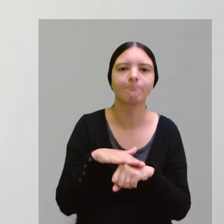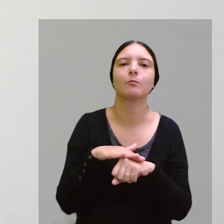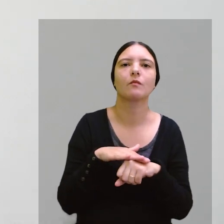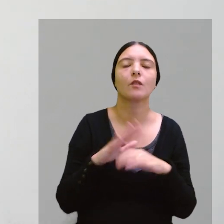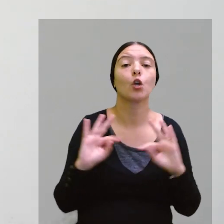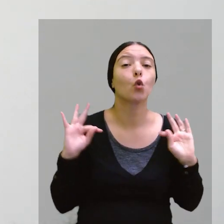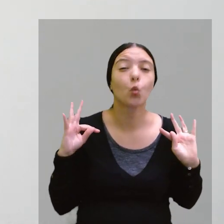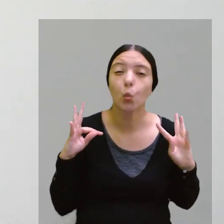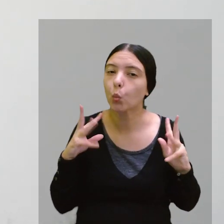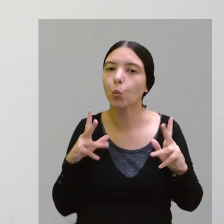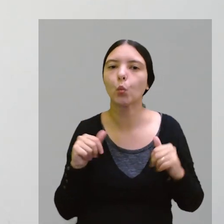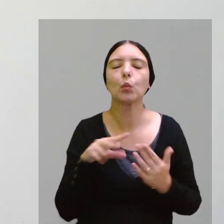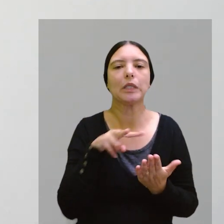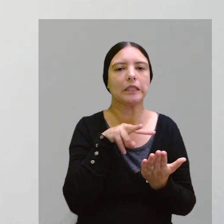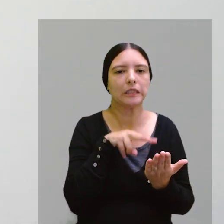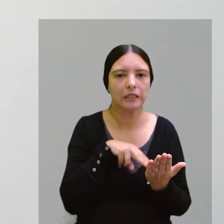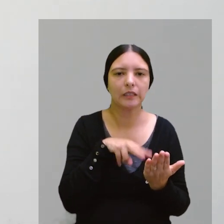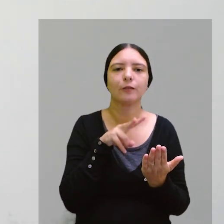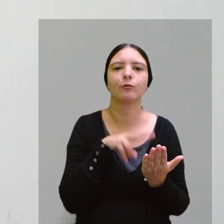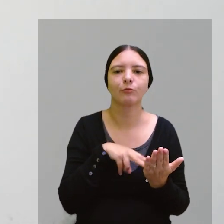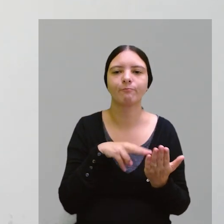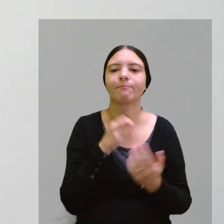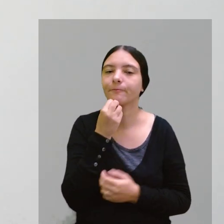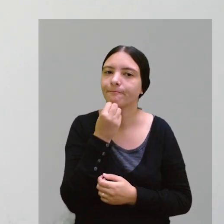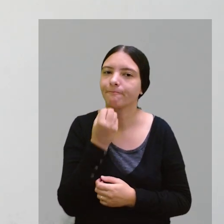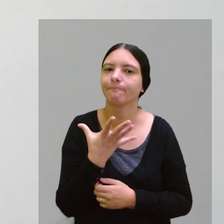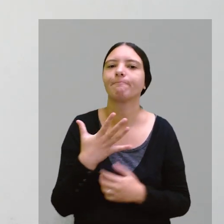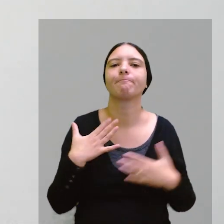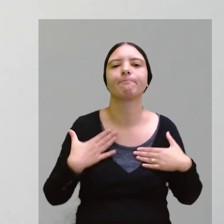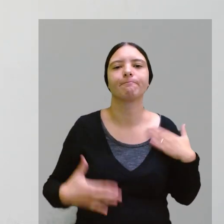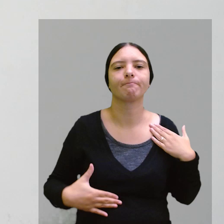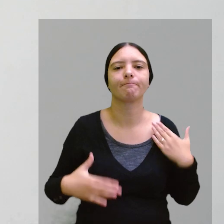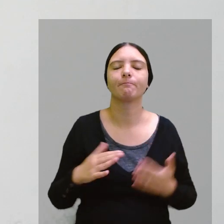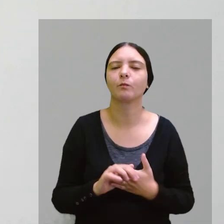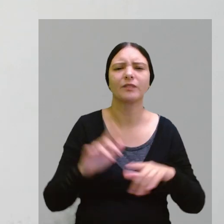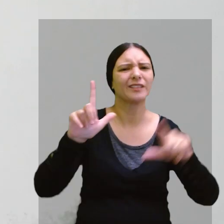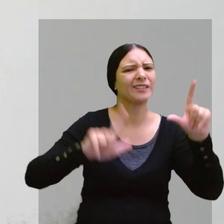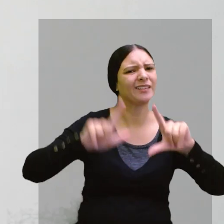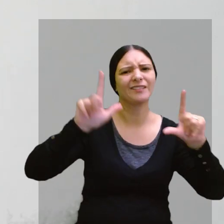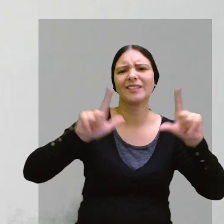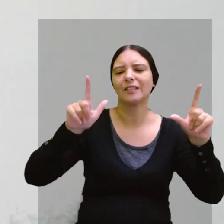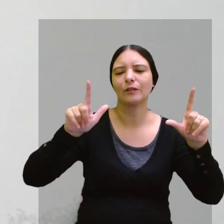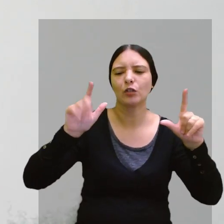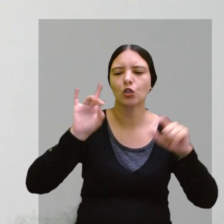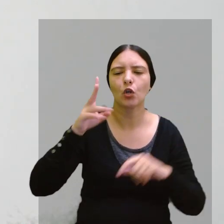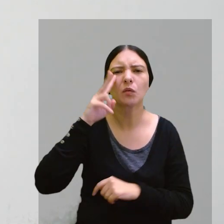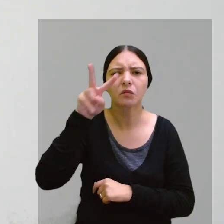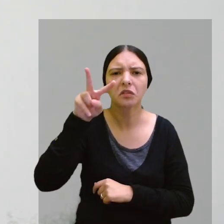isso tudo faz com que a leitura seja extremamente benéfica para o organismo. Televisão, gente, só atua